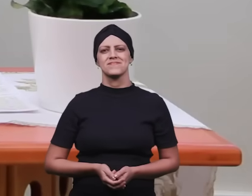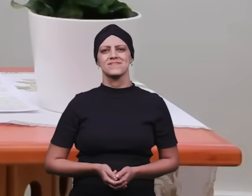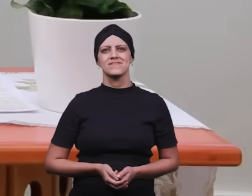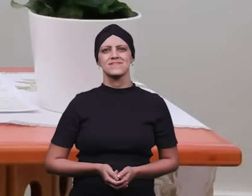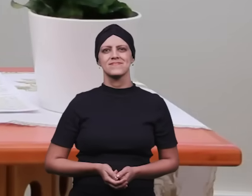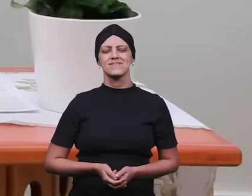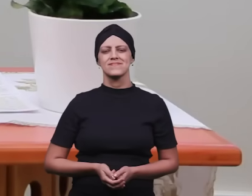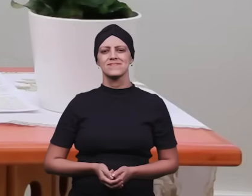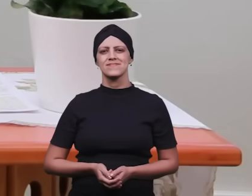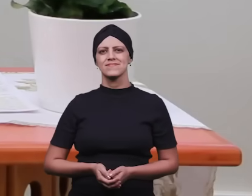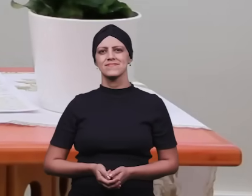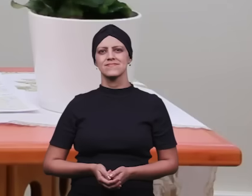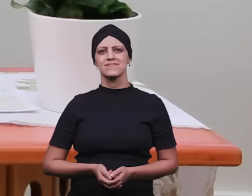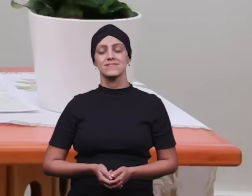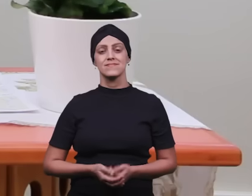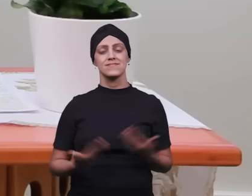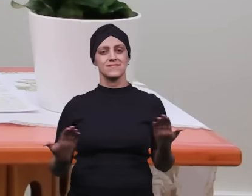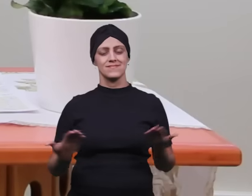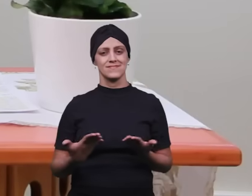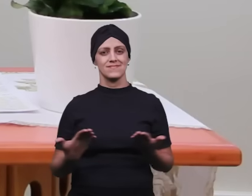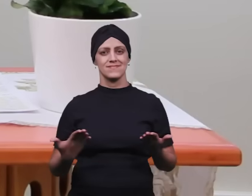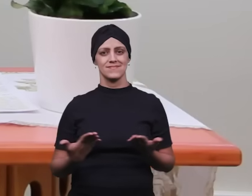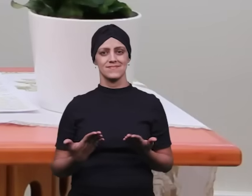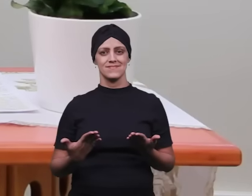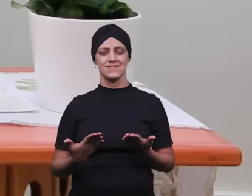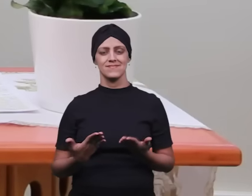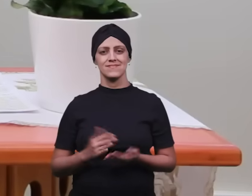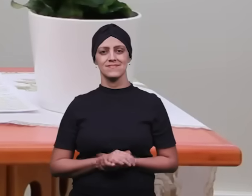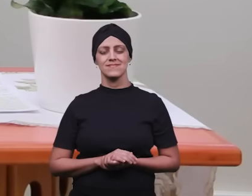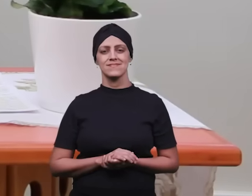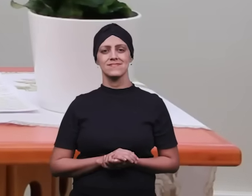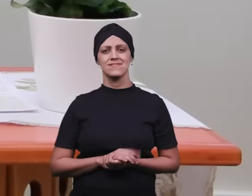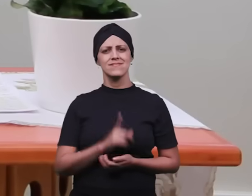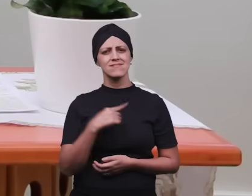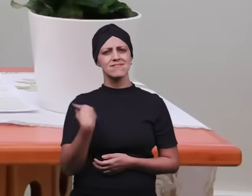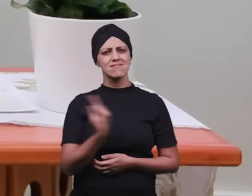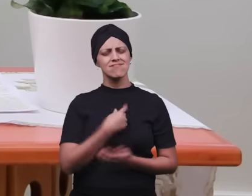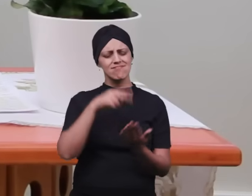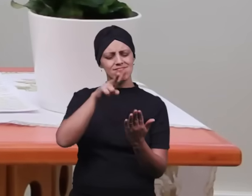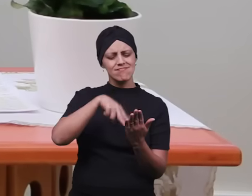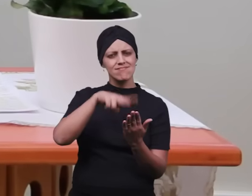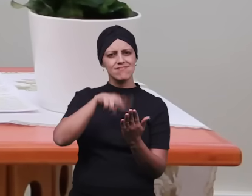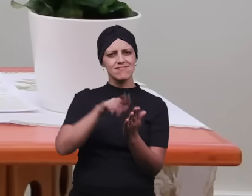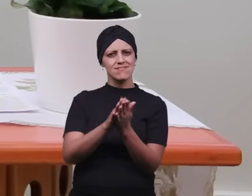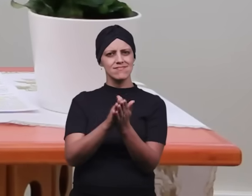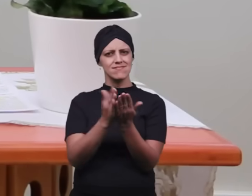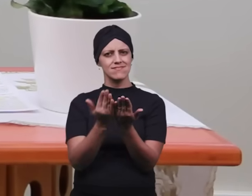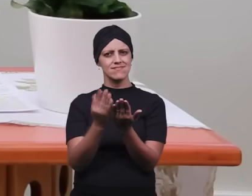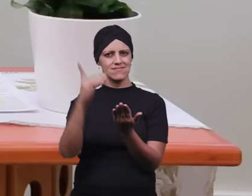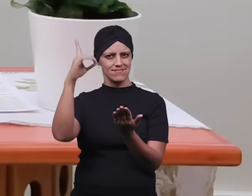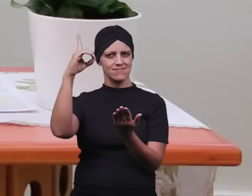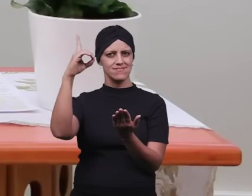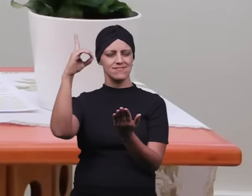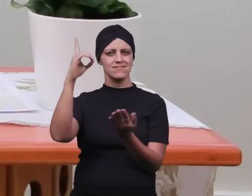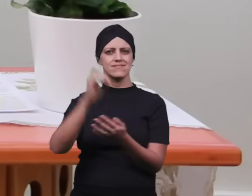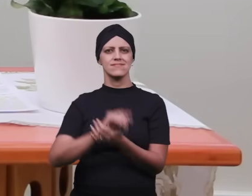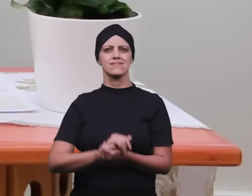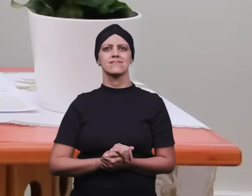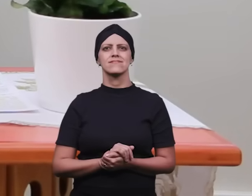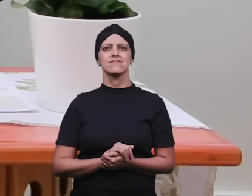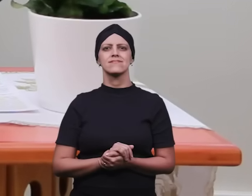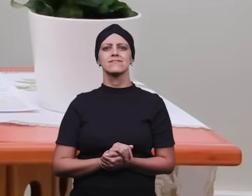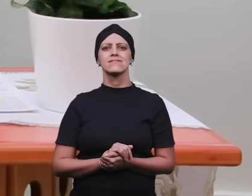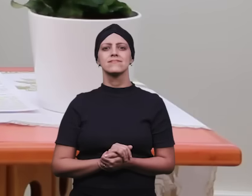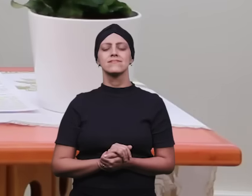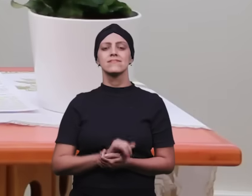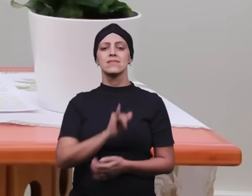Louvado seja o nome do Senhor. Nessa hora, nós vamos meditar no texto da palavra do Senhor, que está